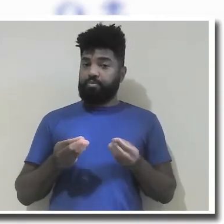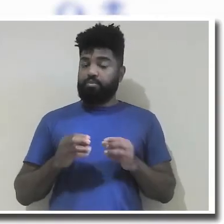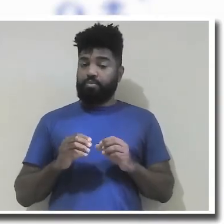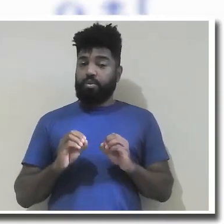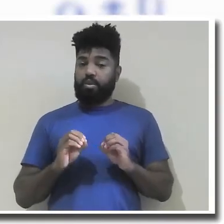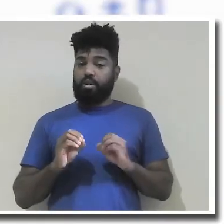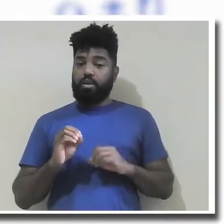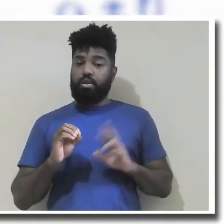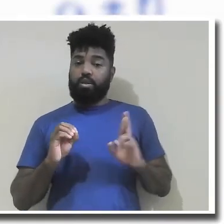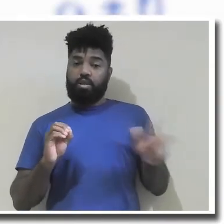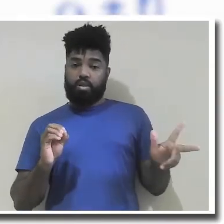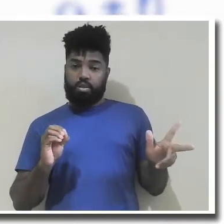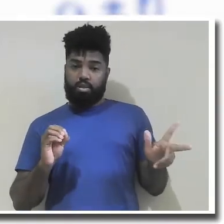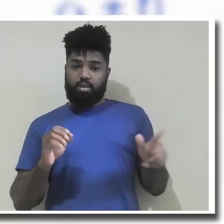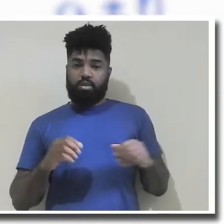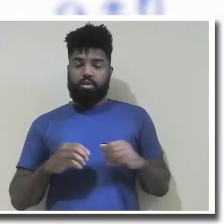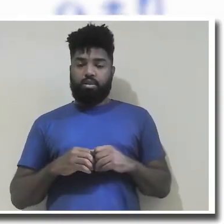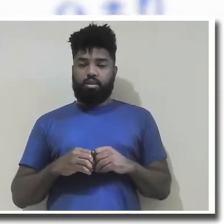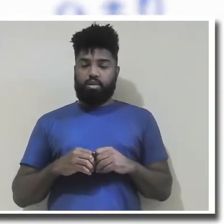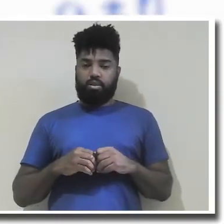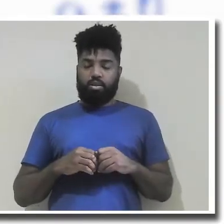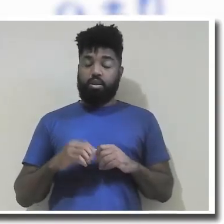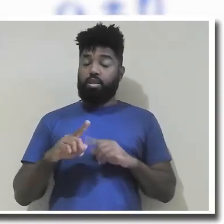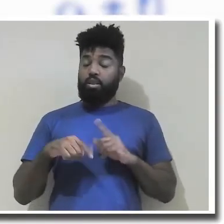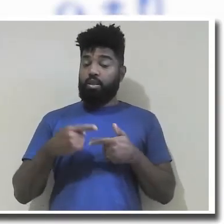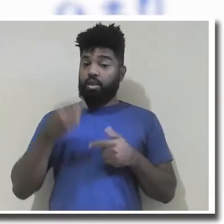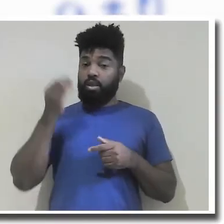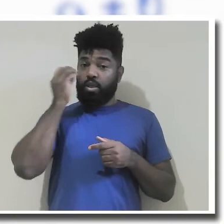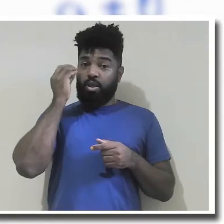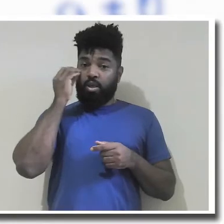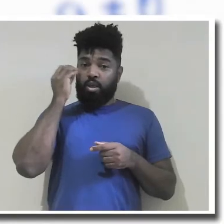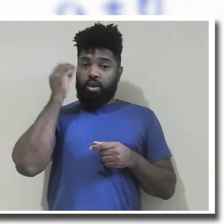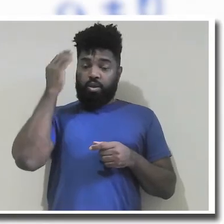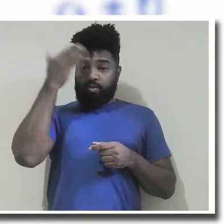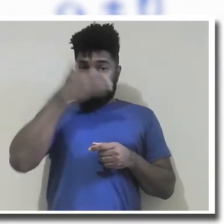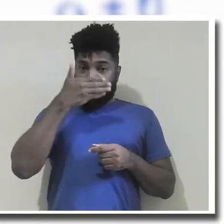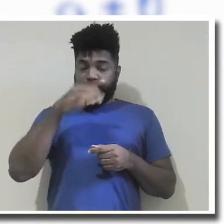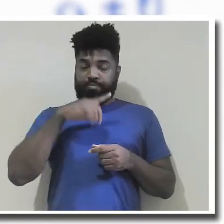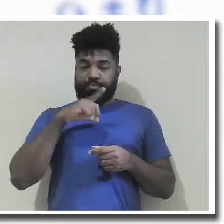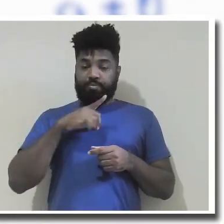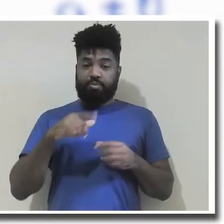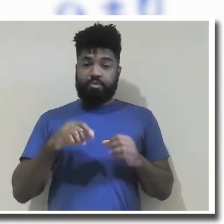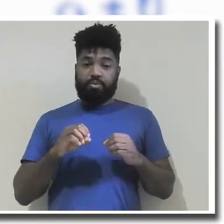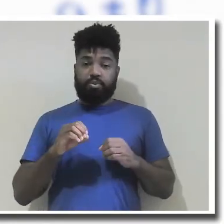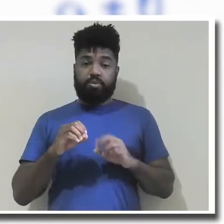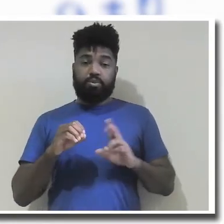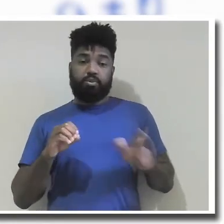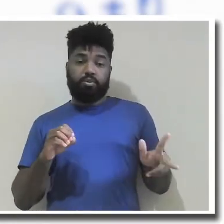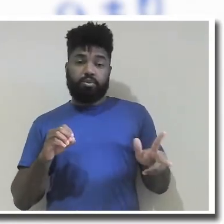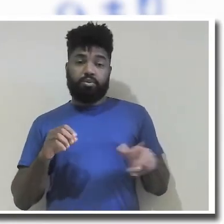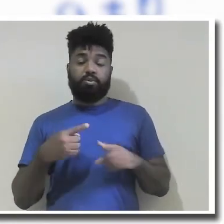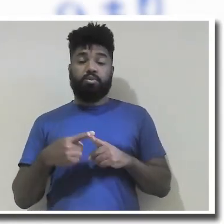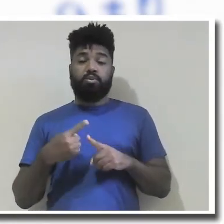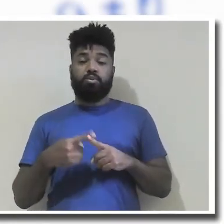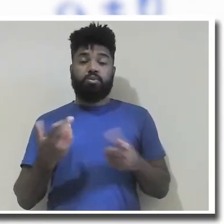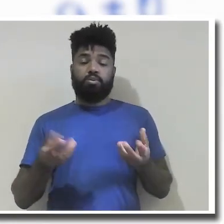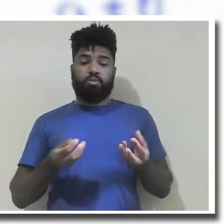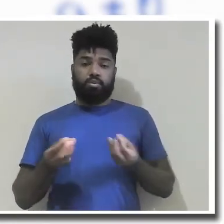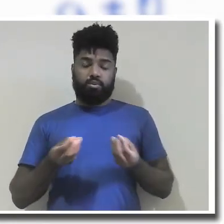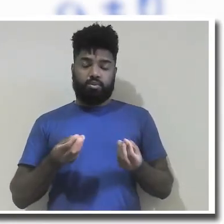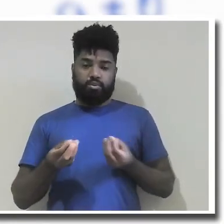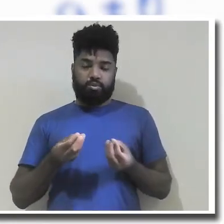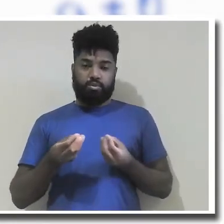diferente de zero. Daqui a pouco vamos verificar o porquê que ele tem que ser diferente de zero. Então, existe sempre um